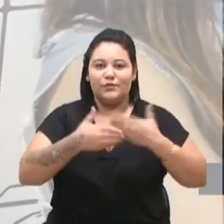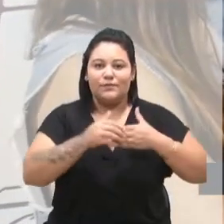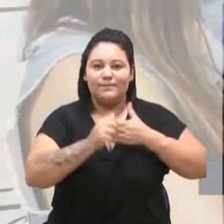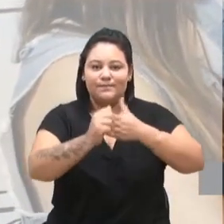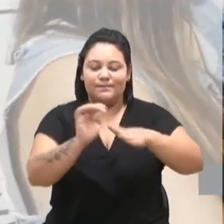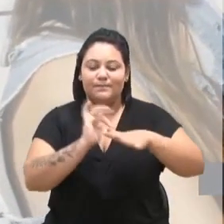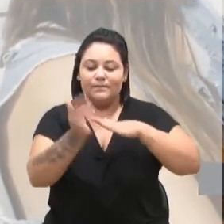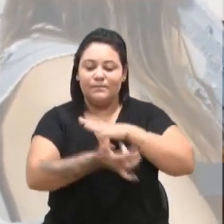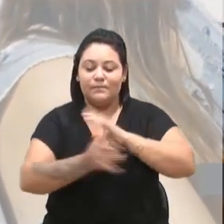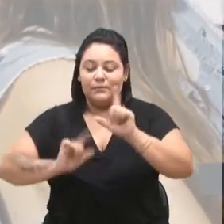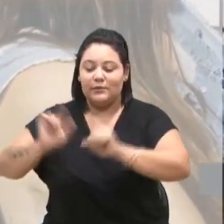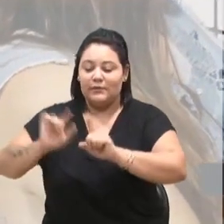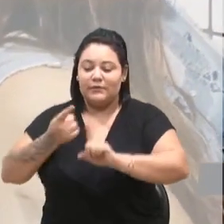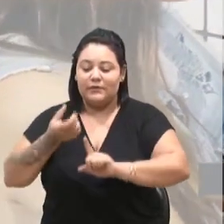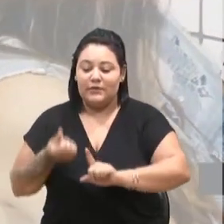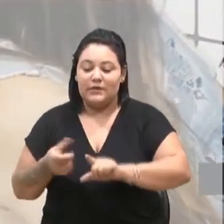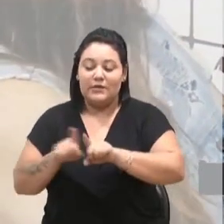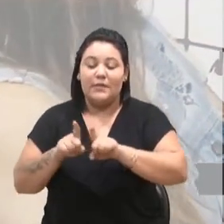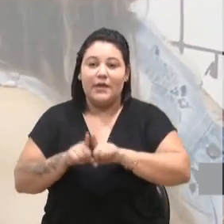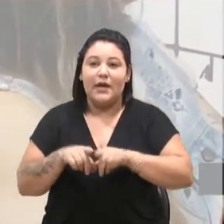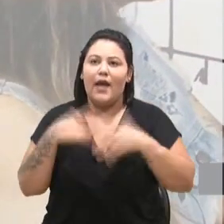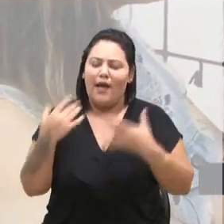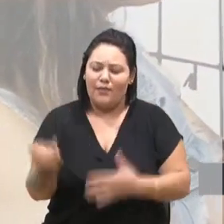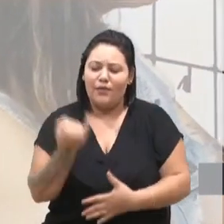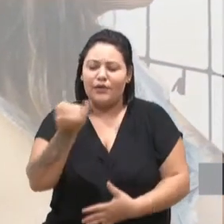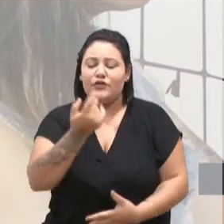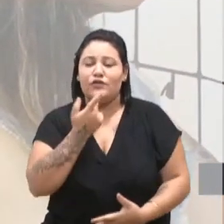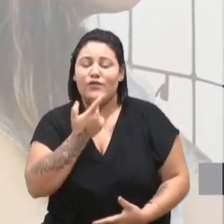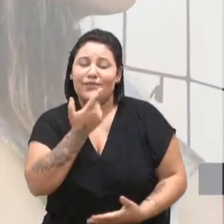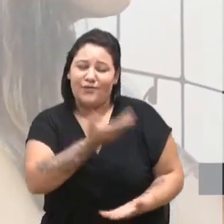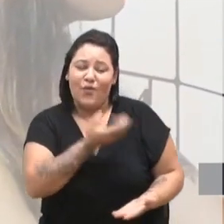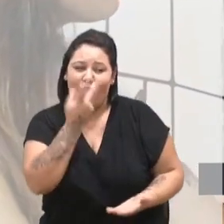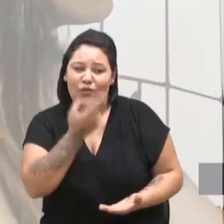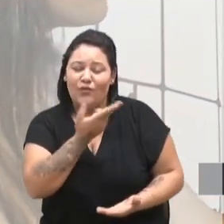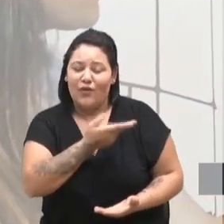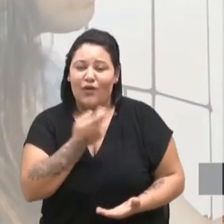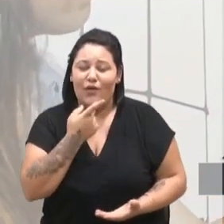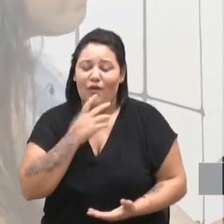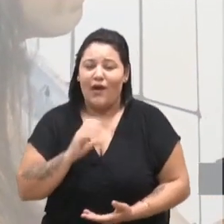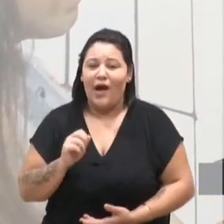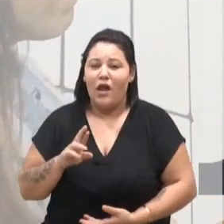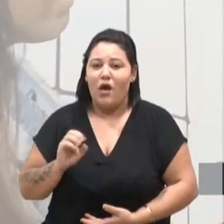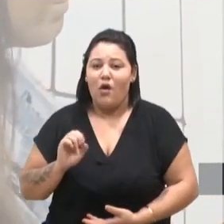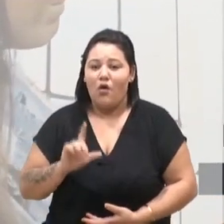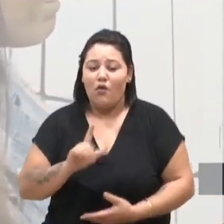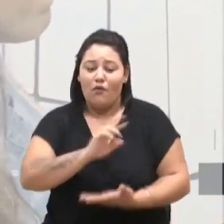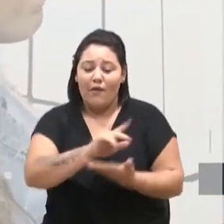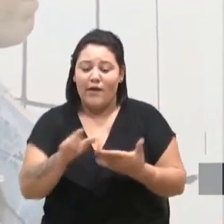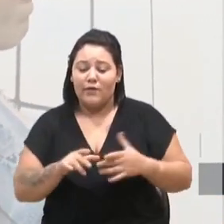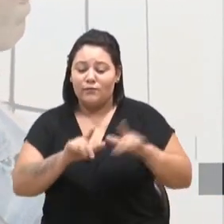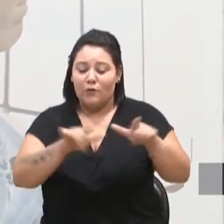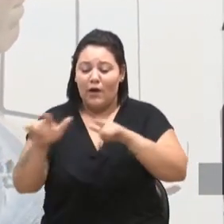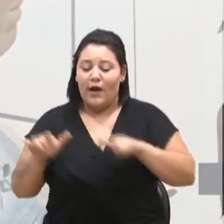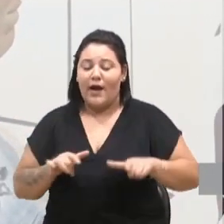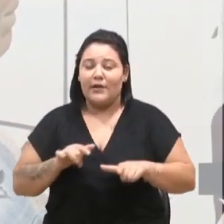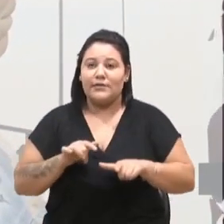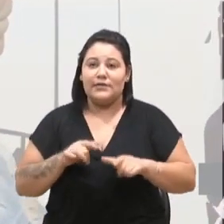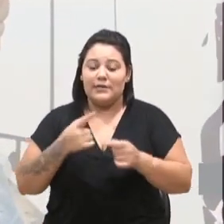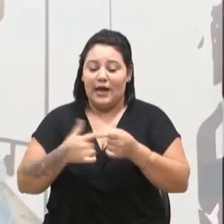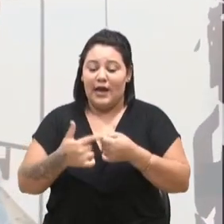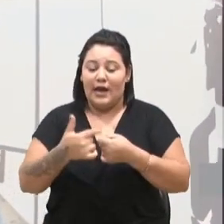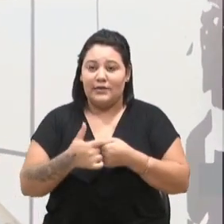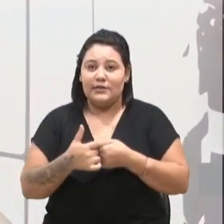É importante ressaltar que, como tu falaste, Carol, diversos municípios adotaram, em especial no estado de